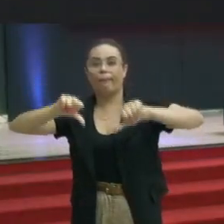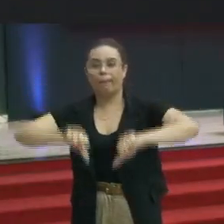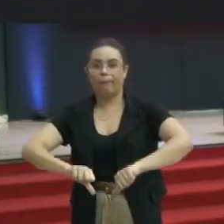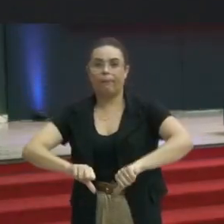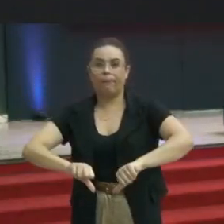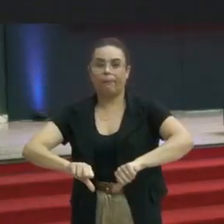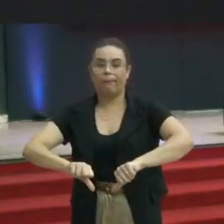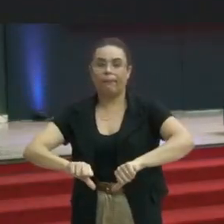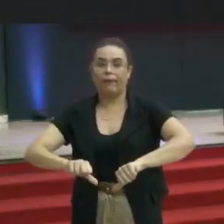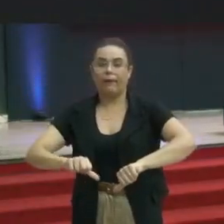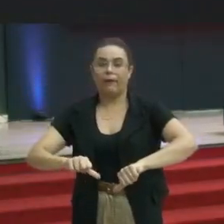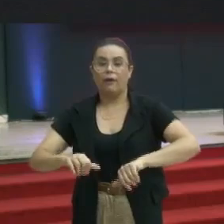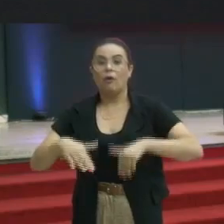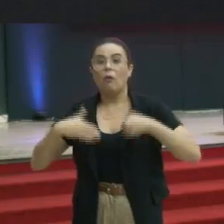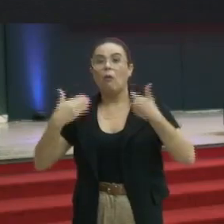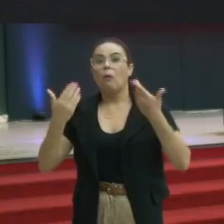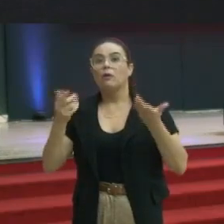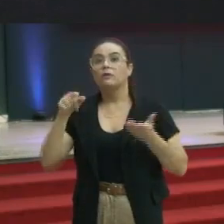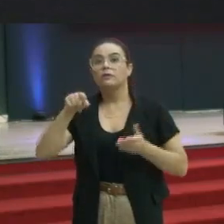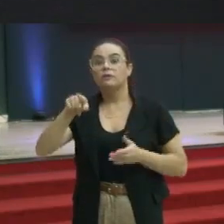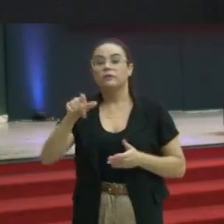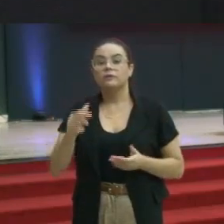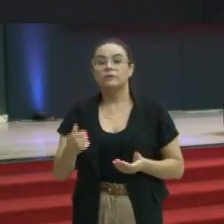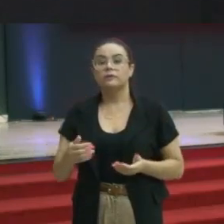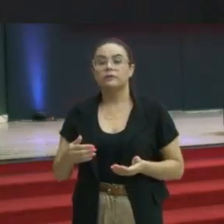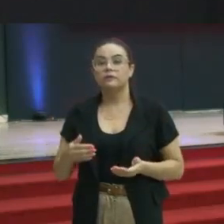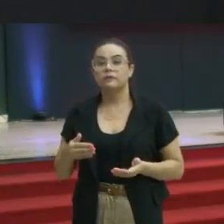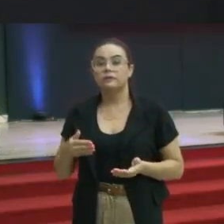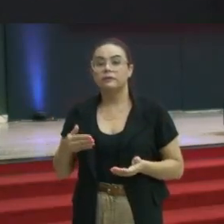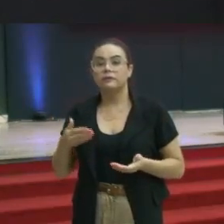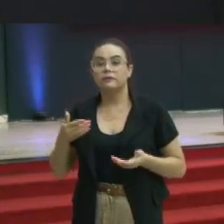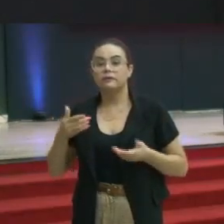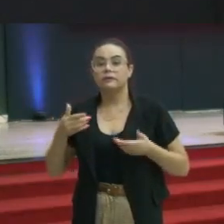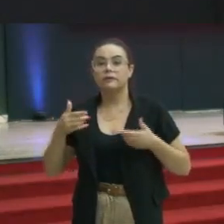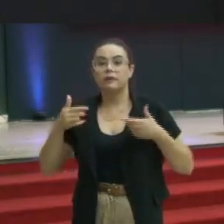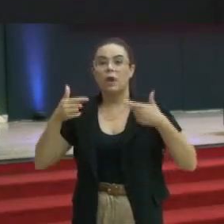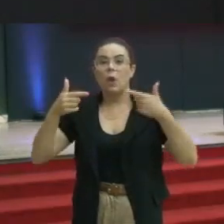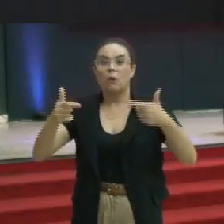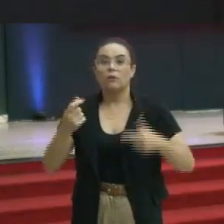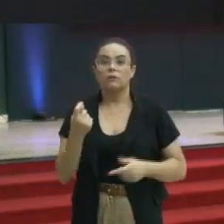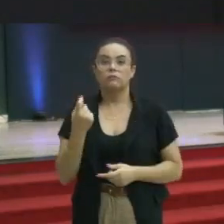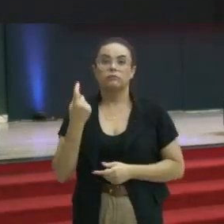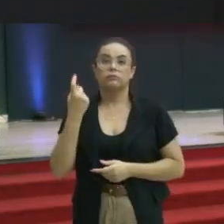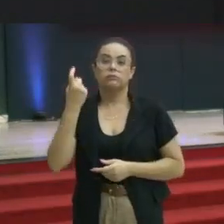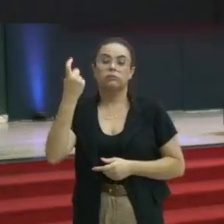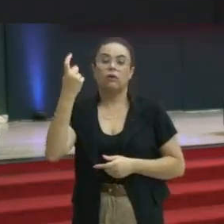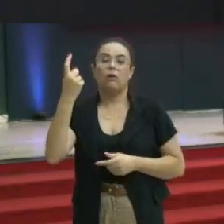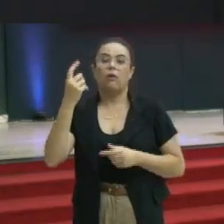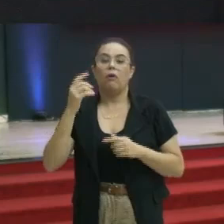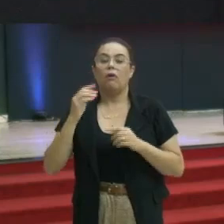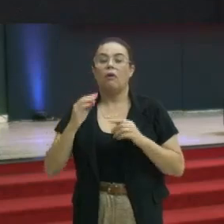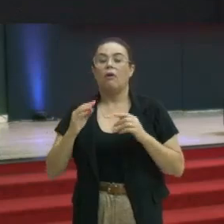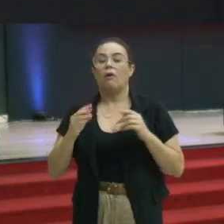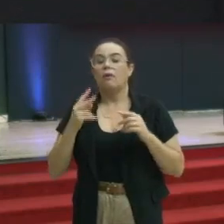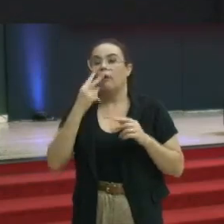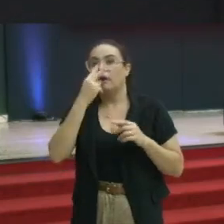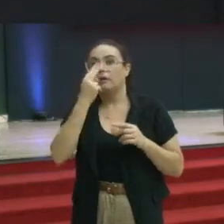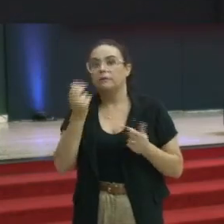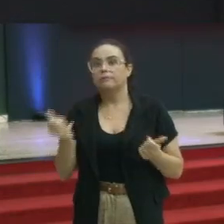se move, mais você se afunda. Quanto mais você reza, mais assombração